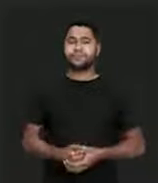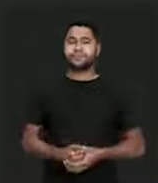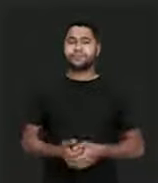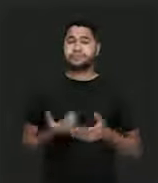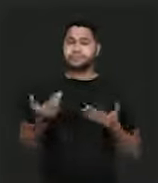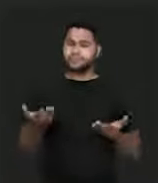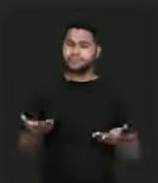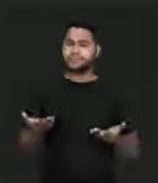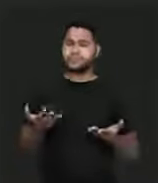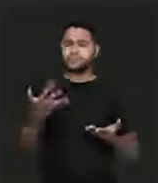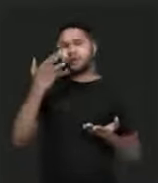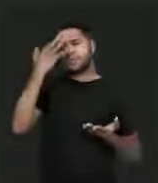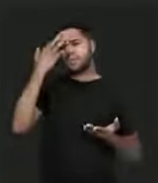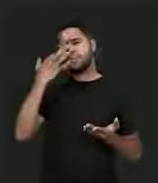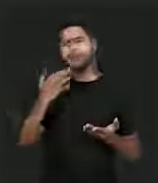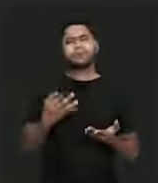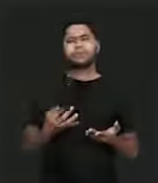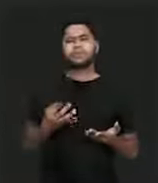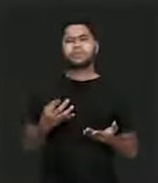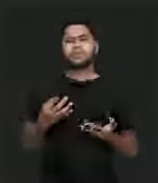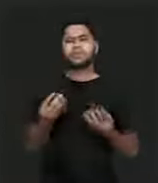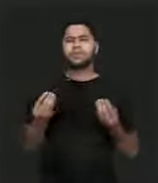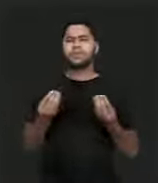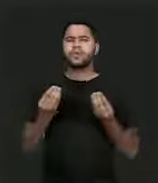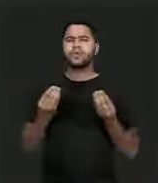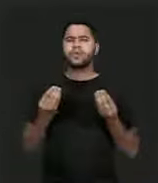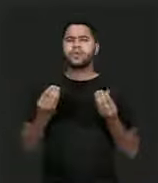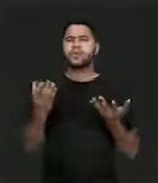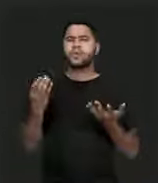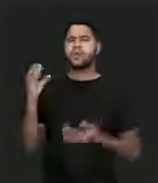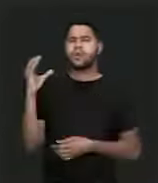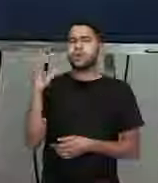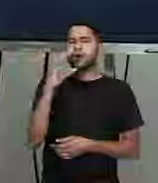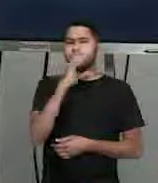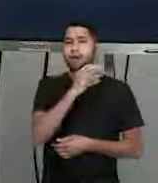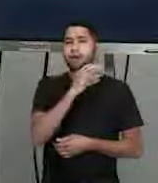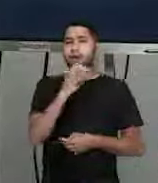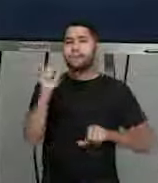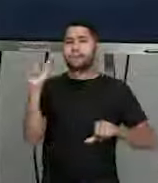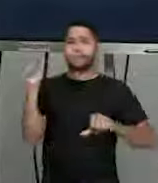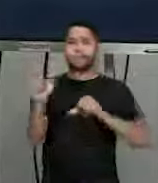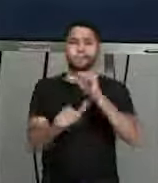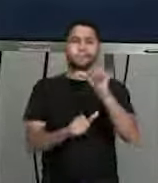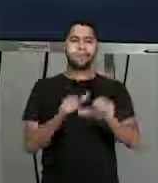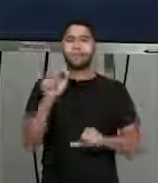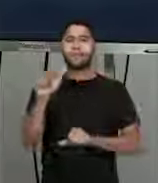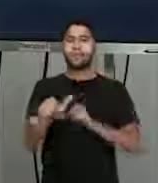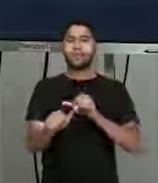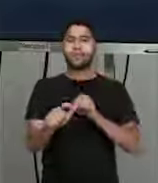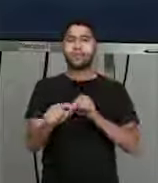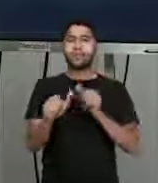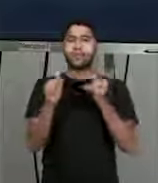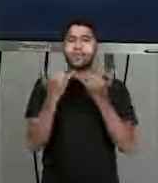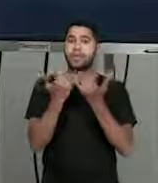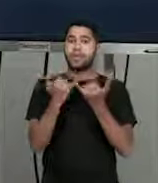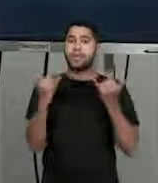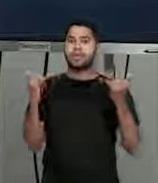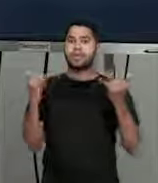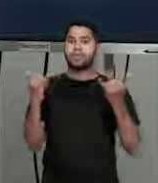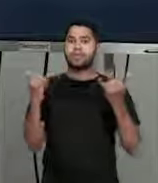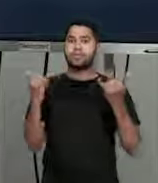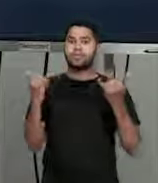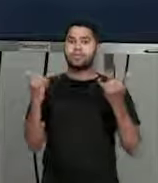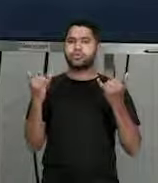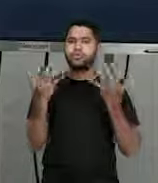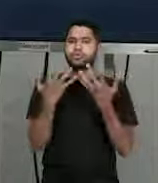Então, vamos entender como que o calor pode ser transformado em energia